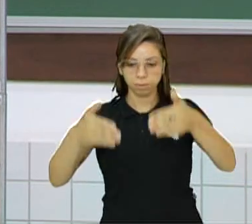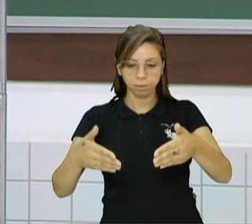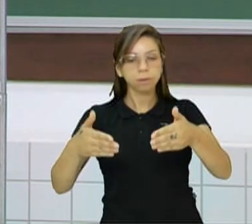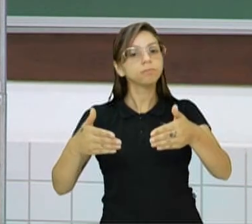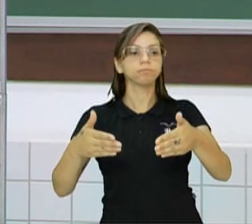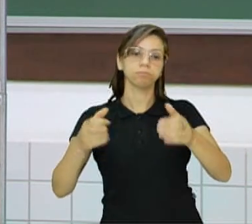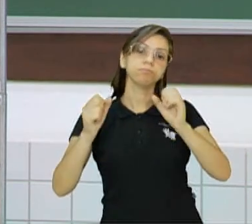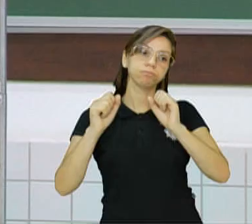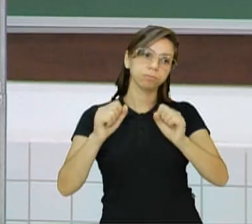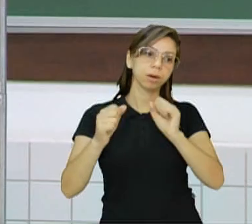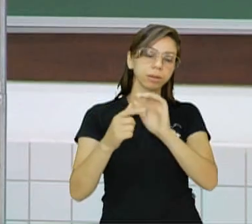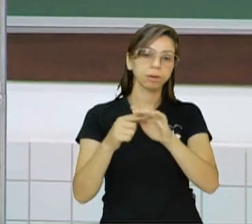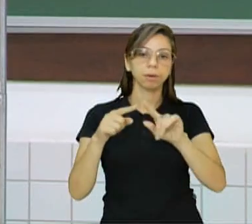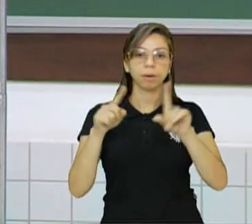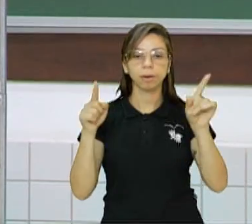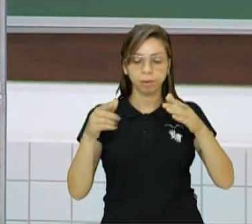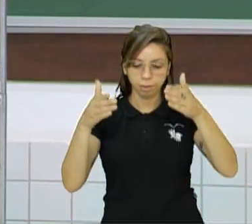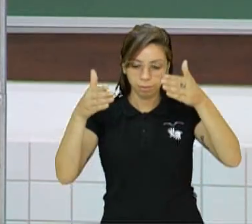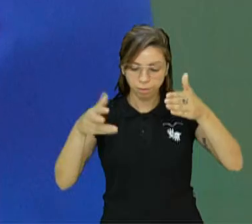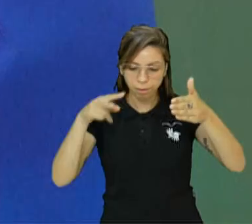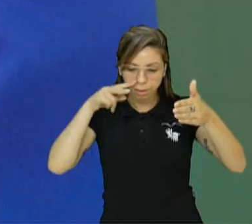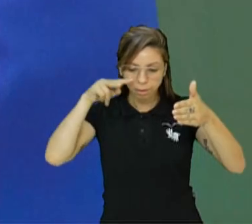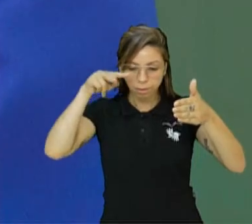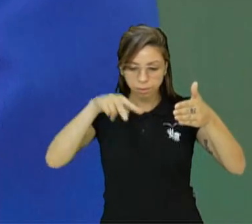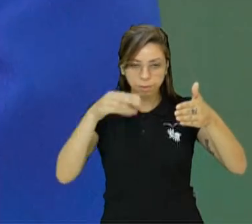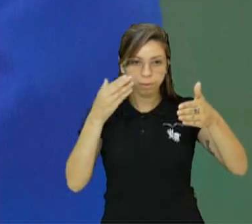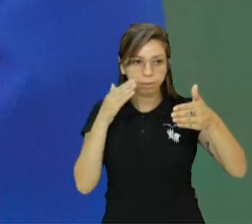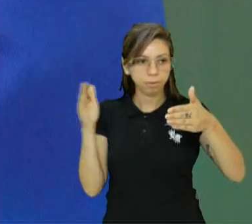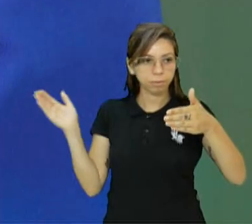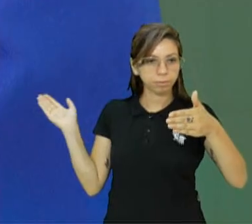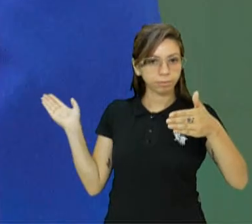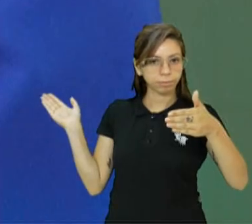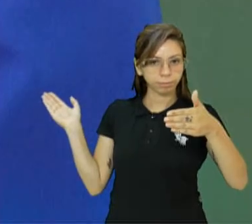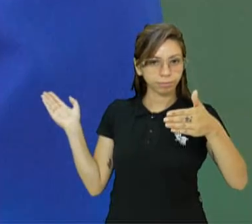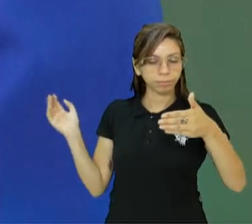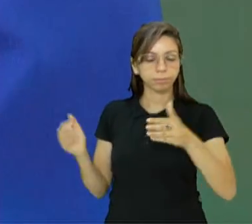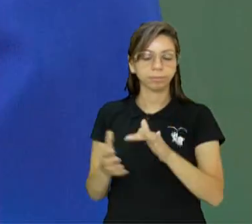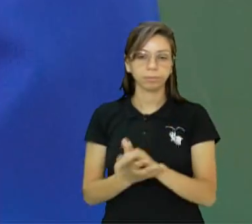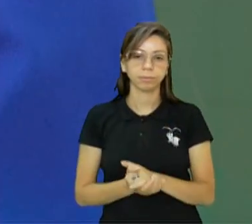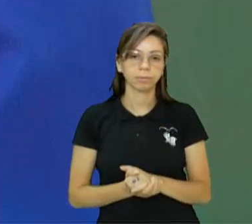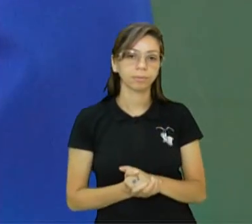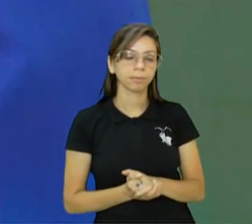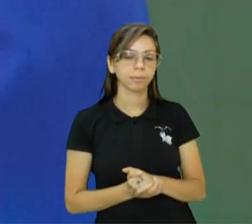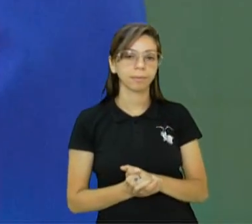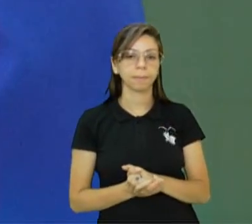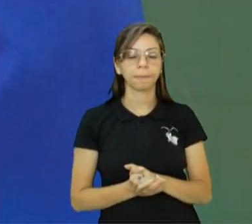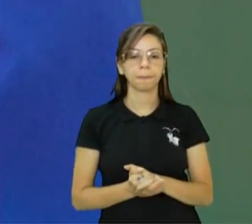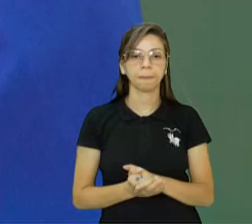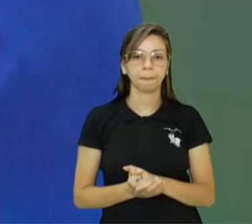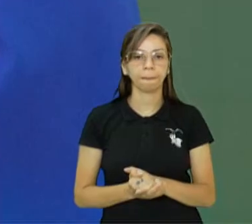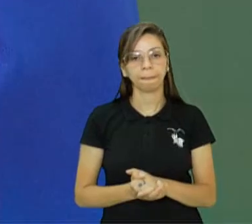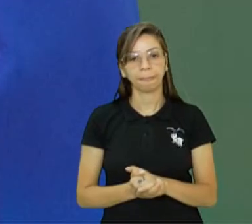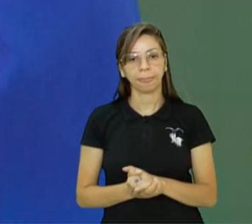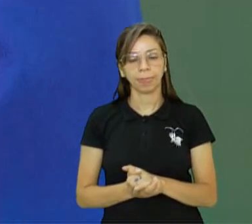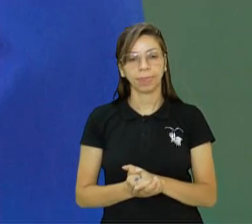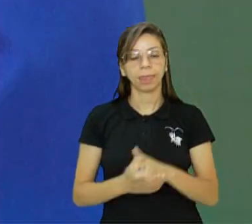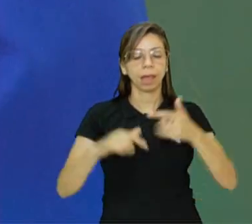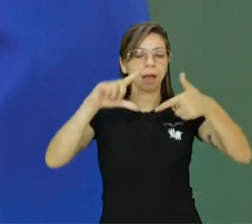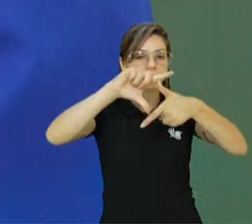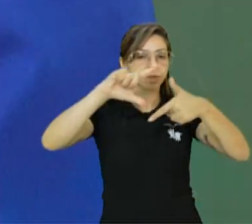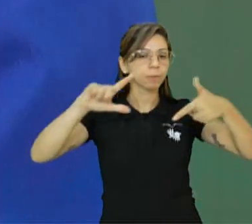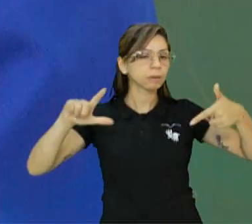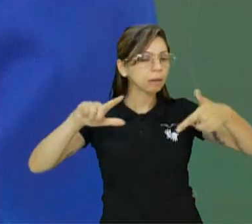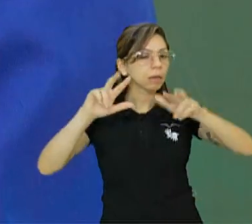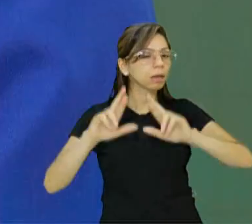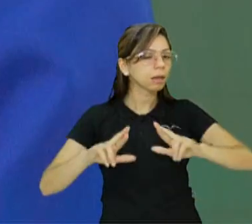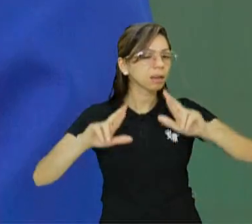lados, mas nós vamos olhar ele desta forma aqui, ó. Então, o prisma de base pentagonal, ele é um pouquinho